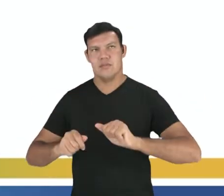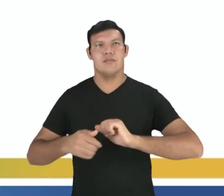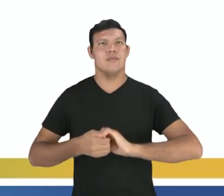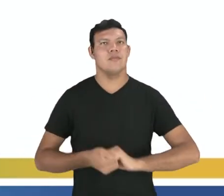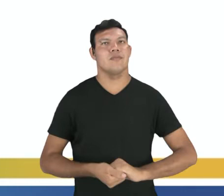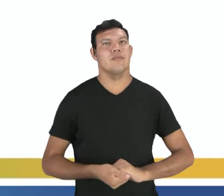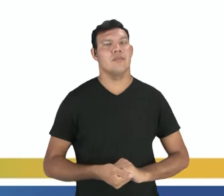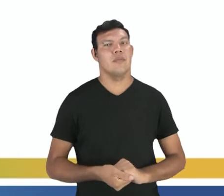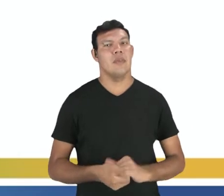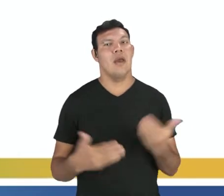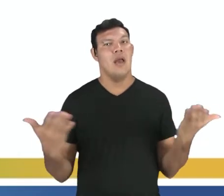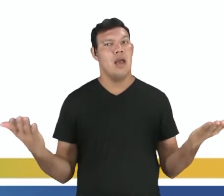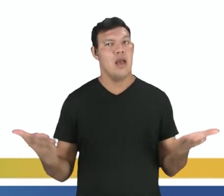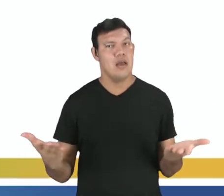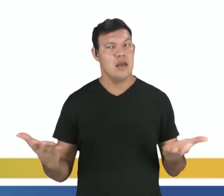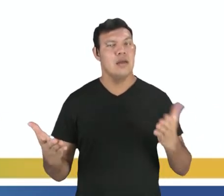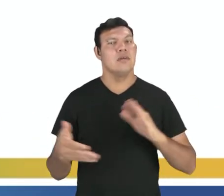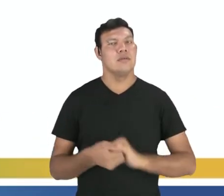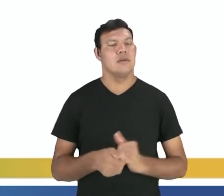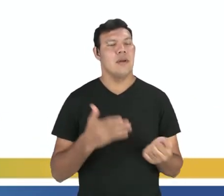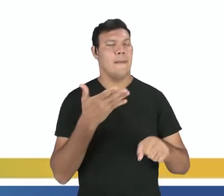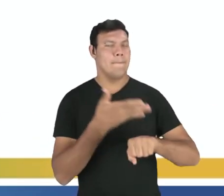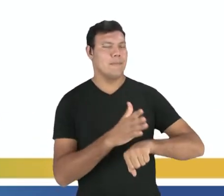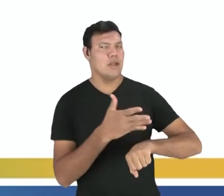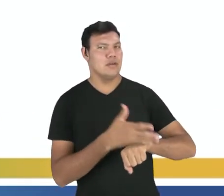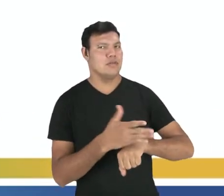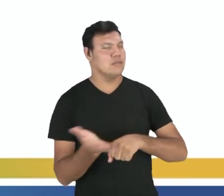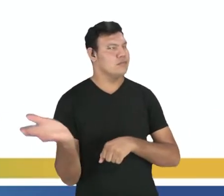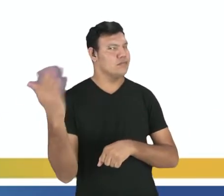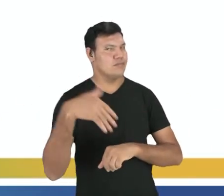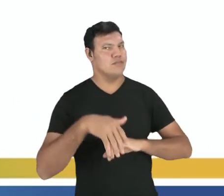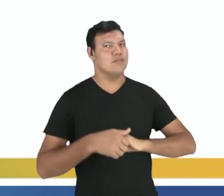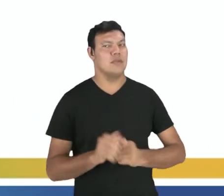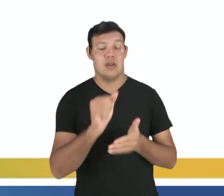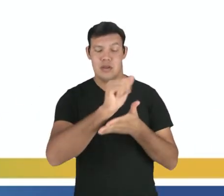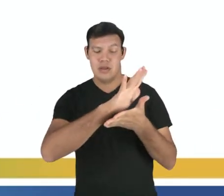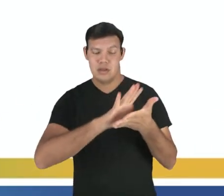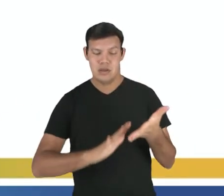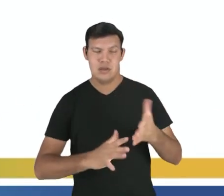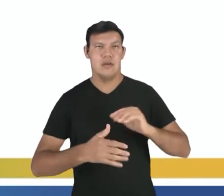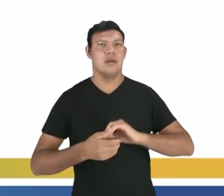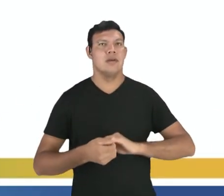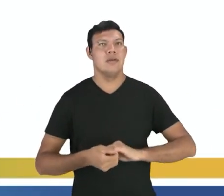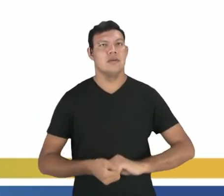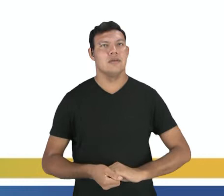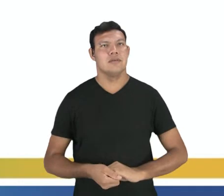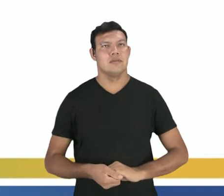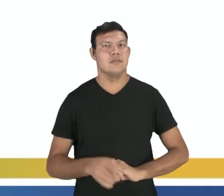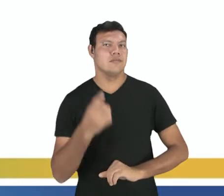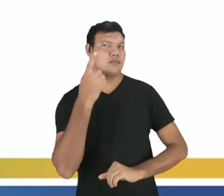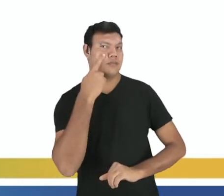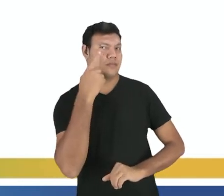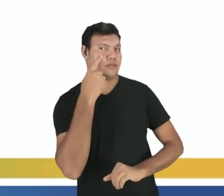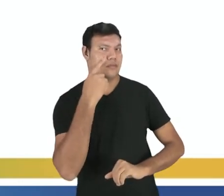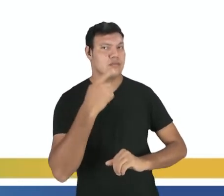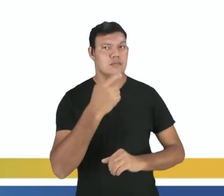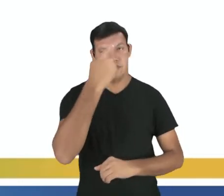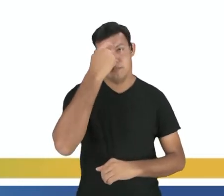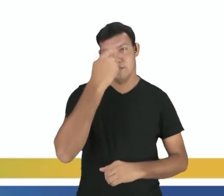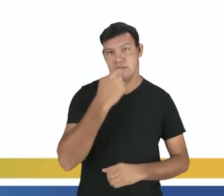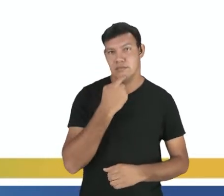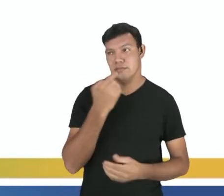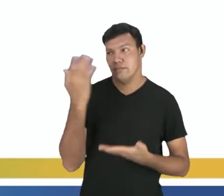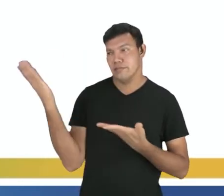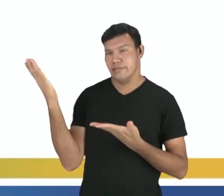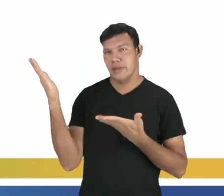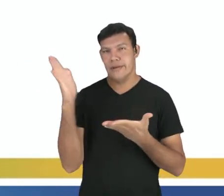expressão. Vamos para a nossa prática, então, o nosso exercitando. Eu trouxe